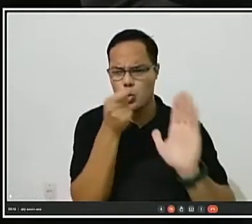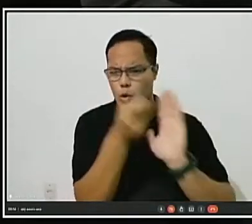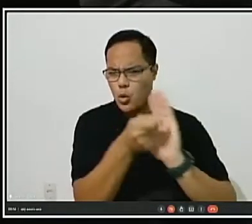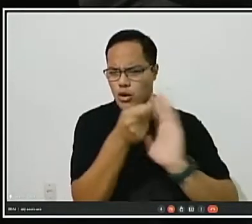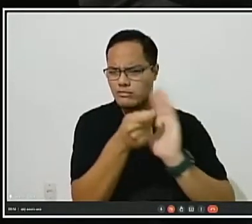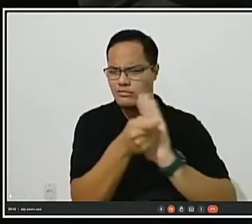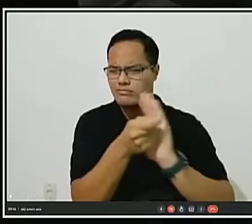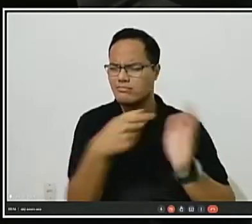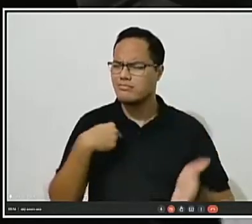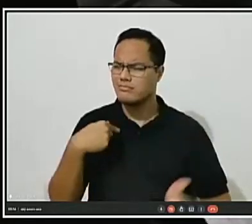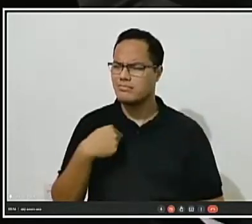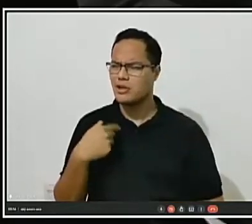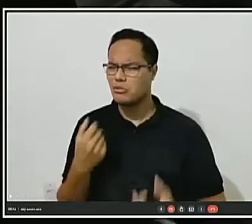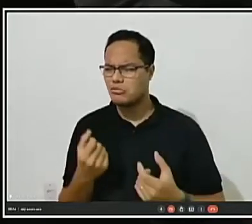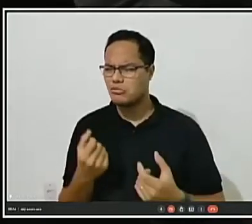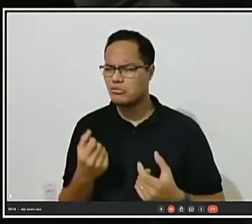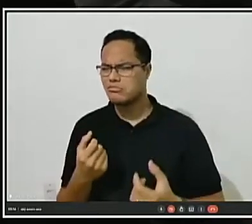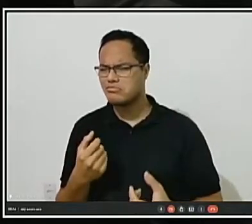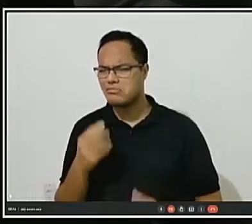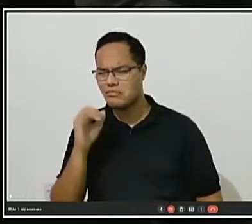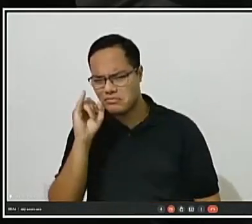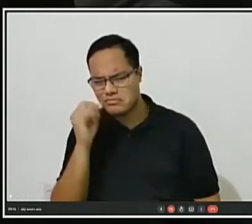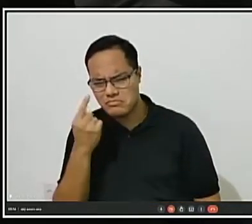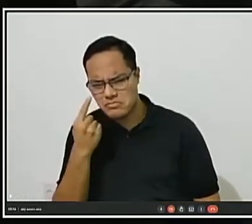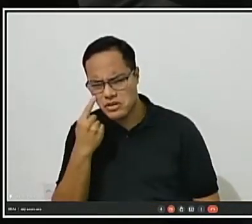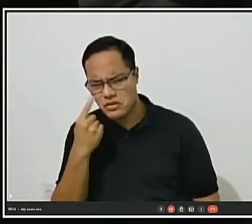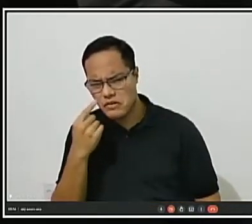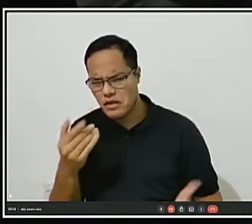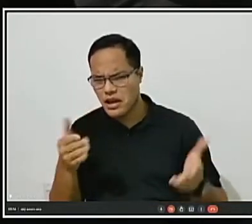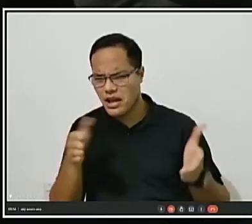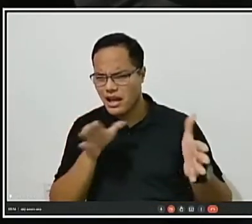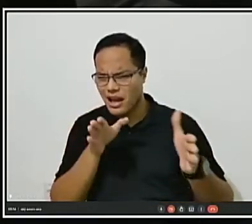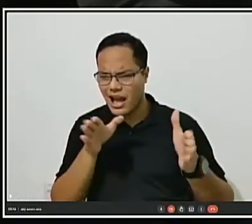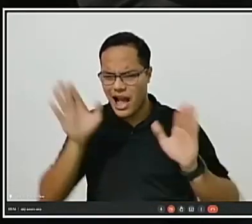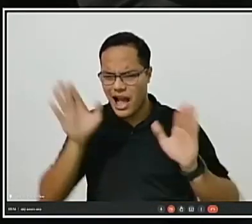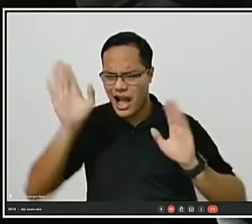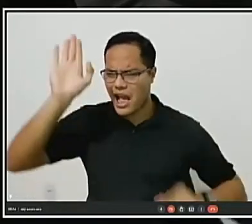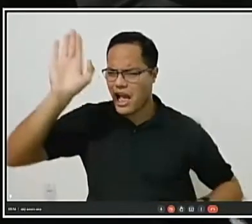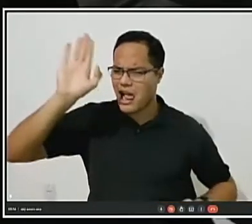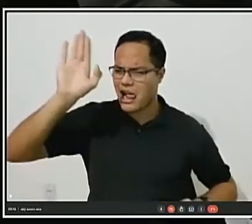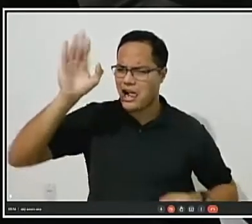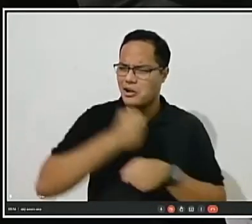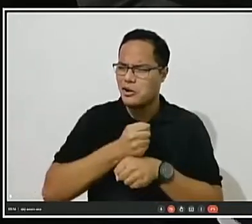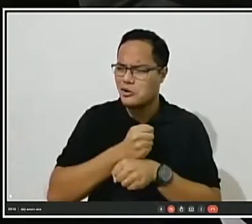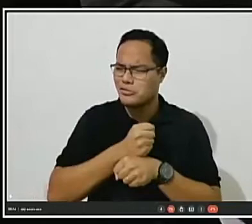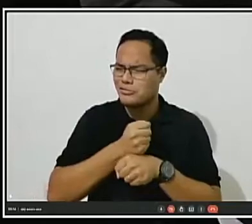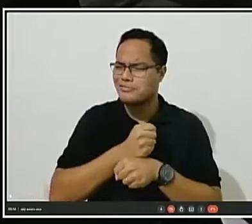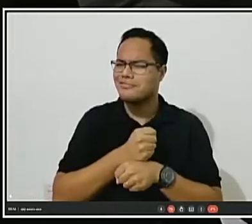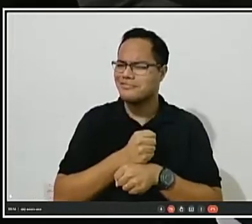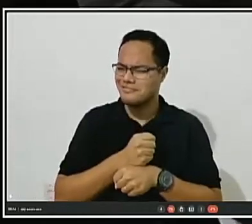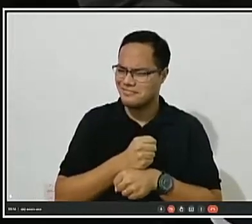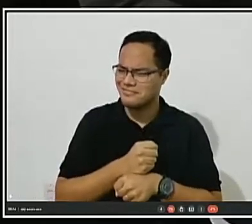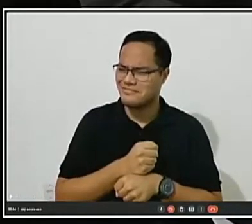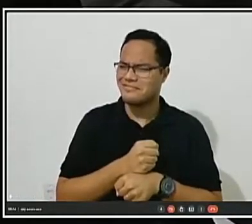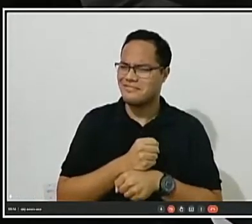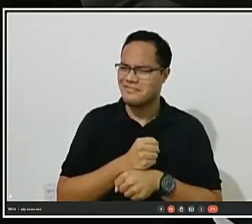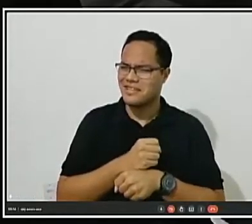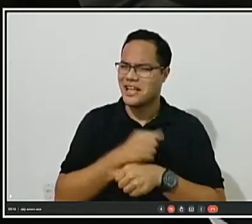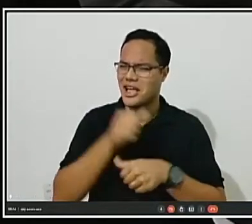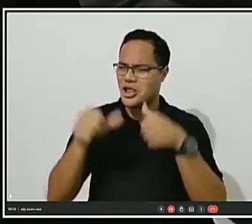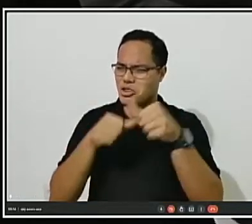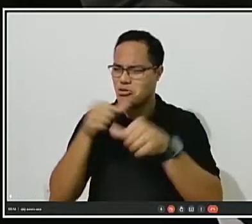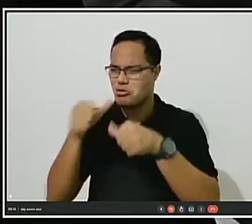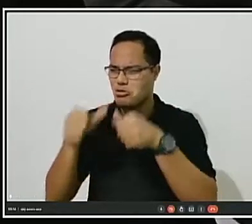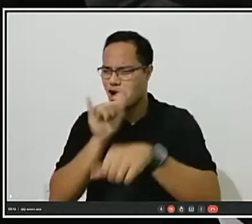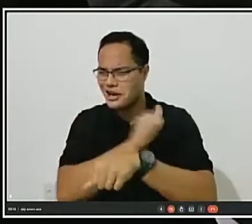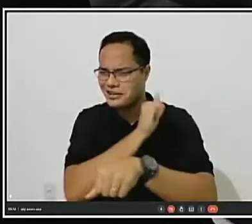eleitoral, sempre a mesma coisa, não muda o roteiro, né? Não muda a tática. E o que